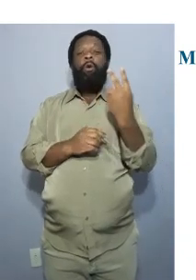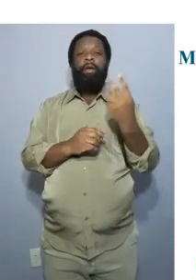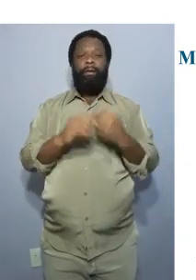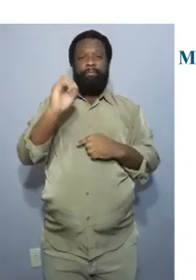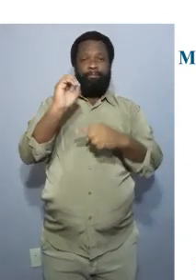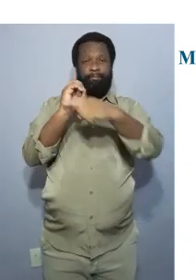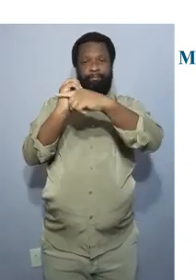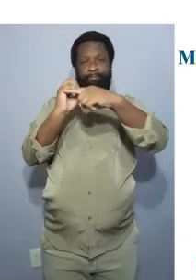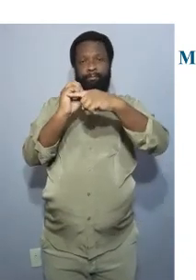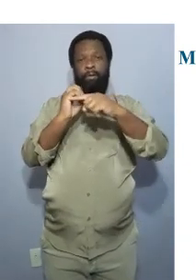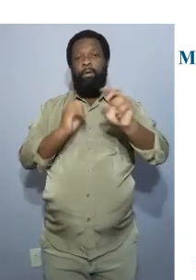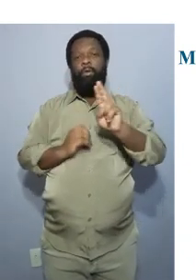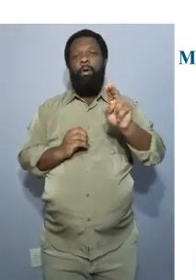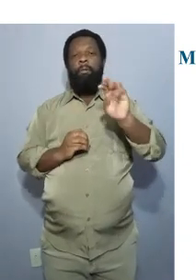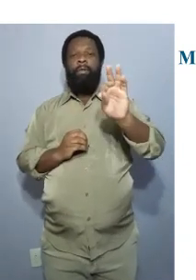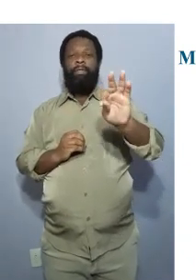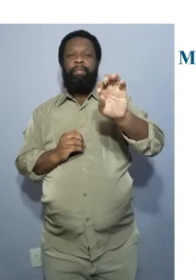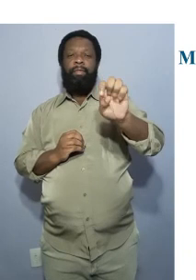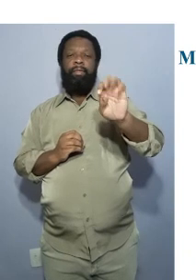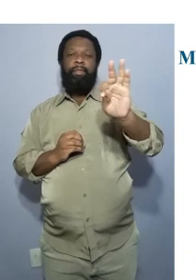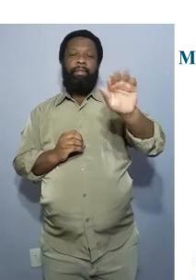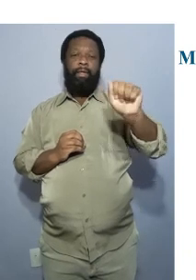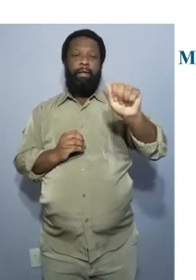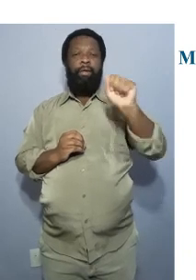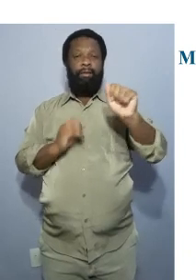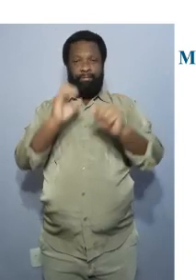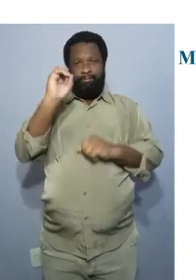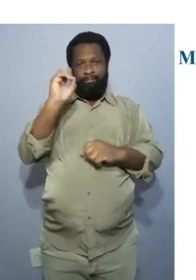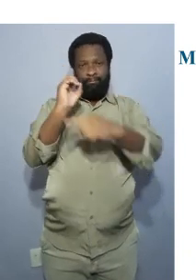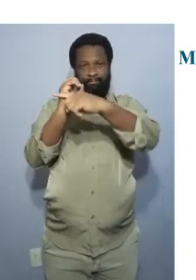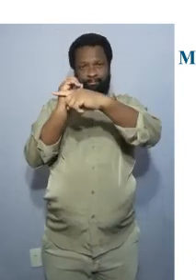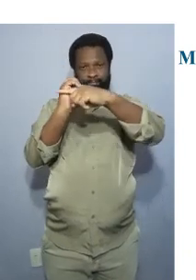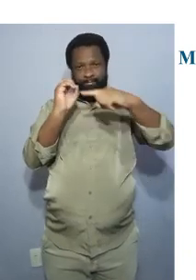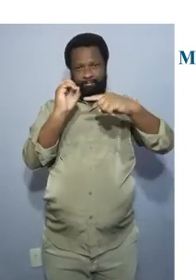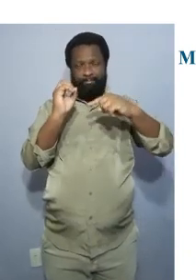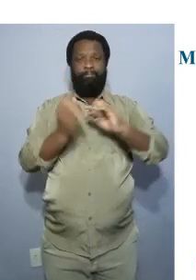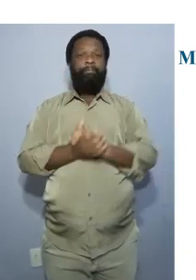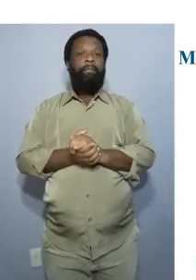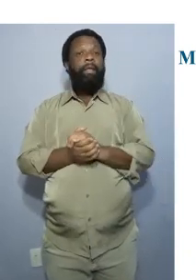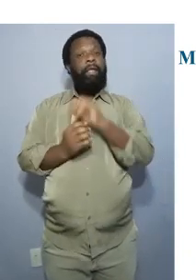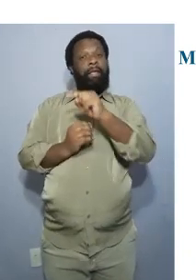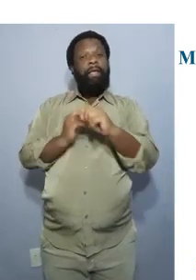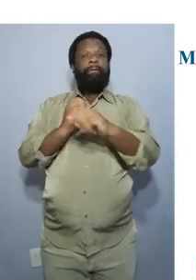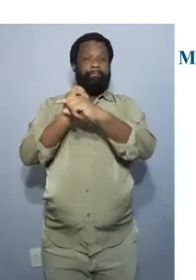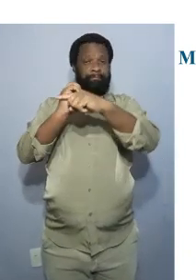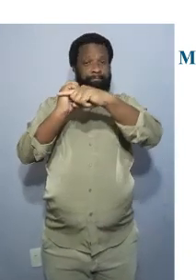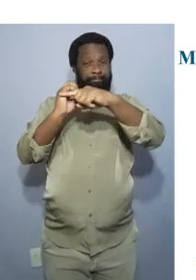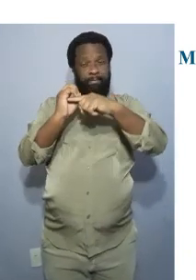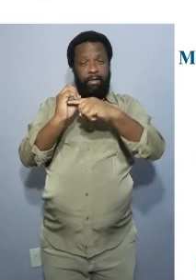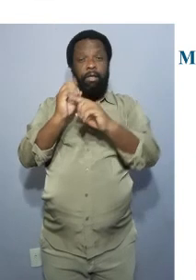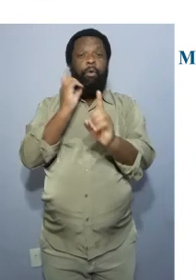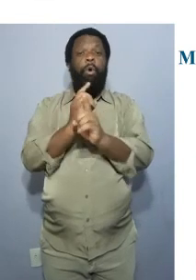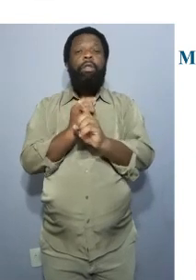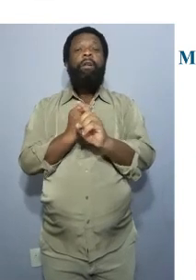θ. Tá? Essa letrinha grega aqui, θ. É um zerinho com traço no meio. Esse θ, né, esse